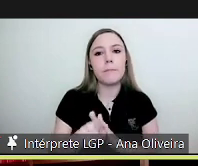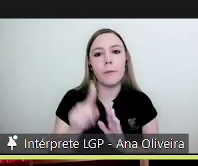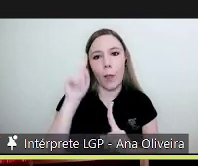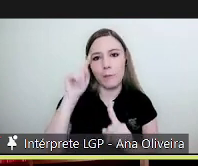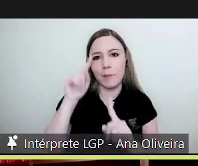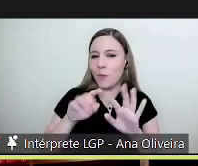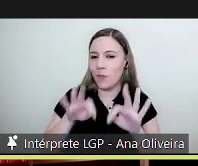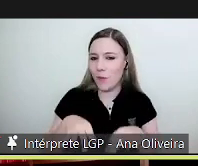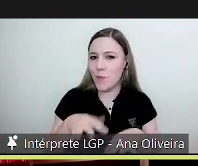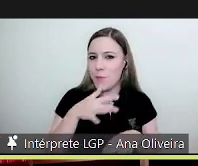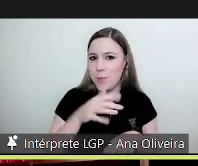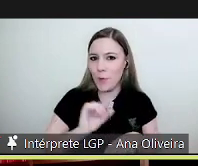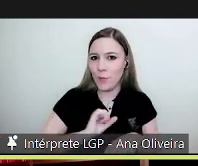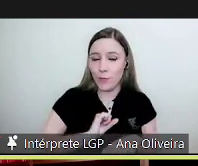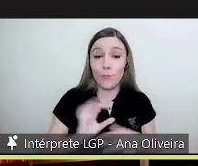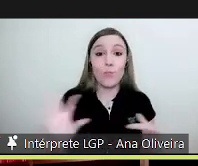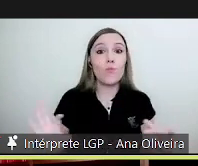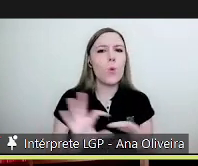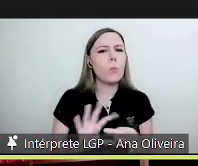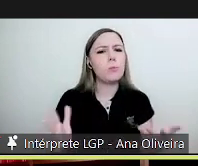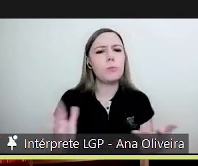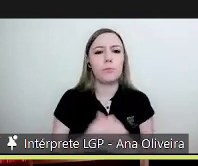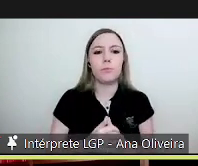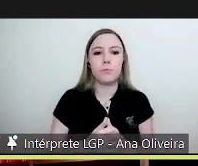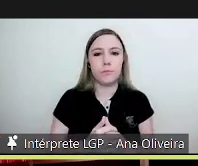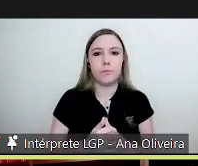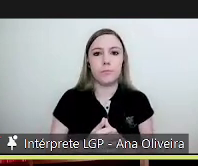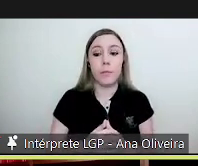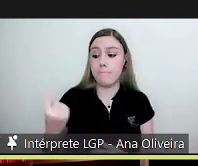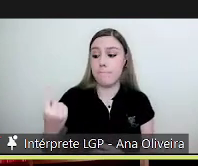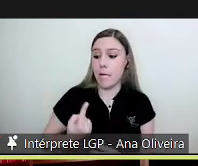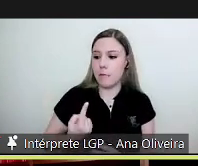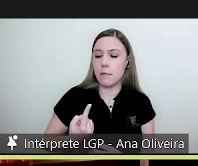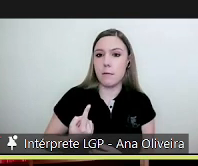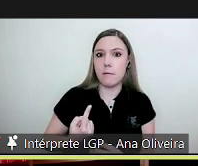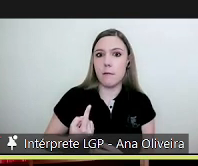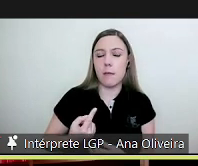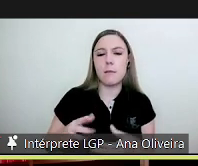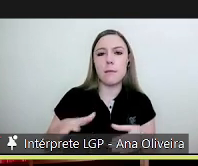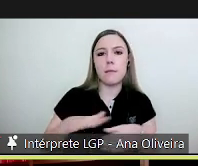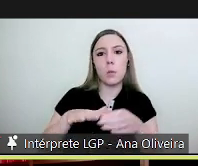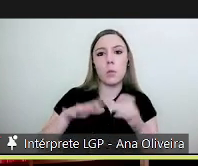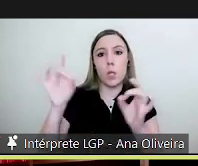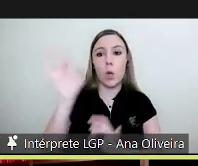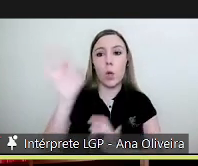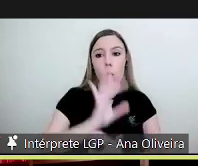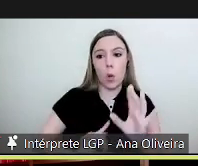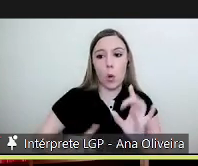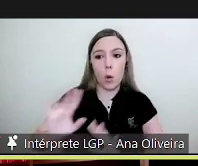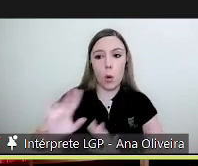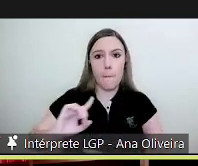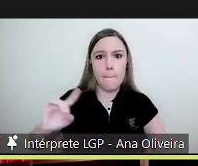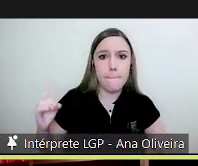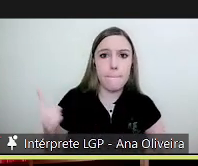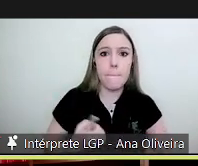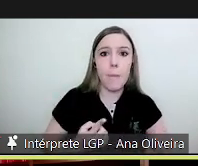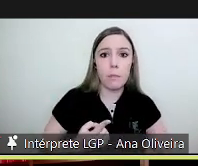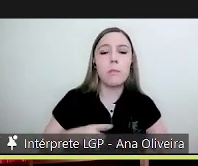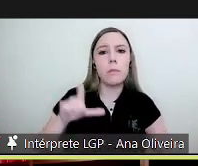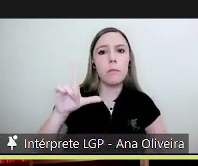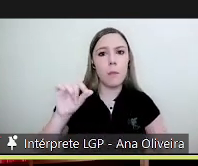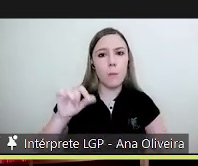encerrar, que tem a ver com as obrigações que no quadro europeu se impõem ao Estado português